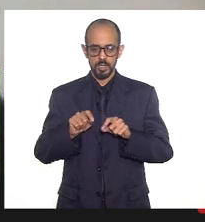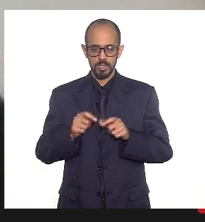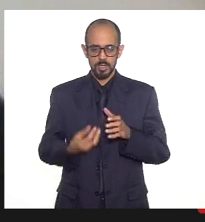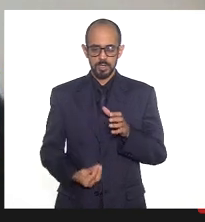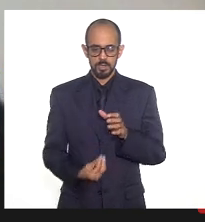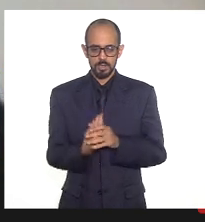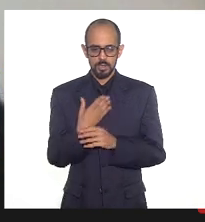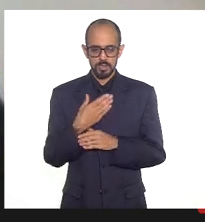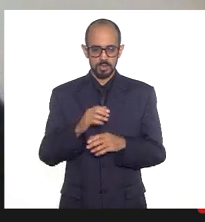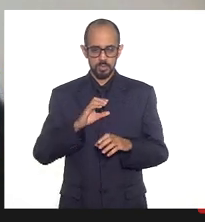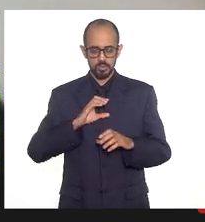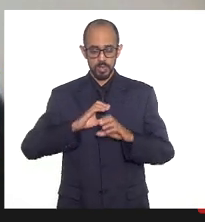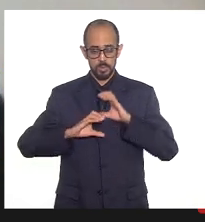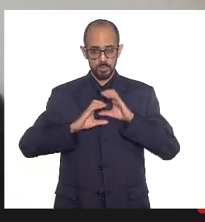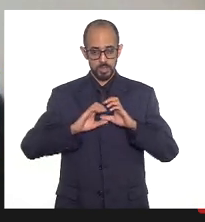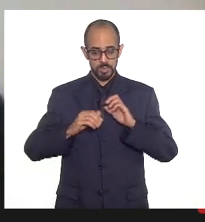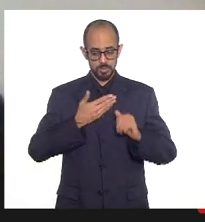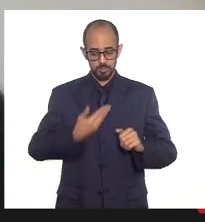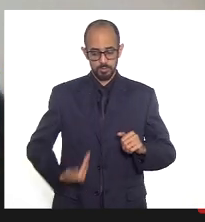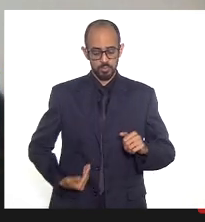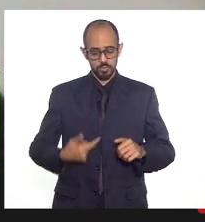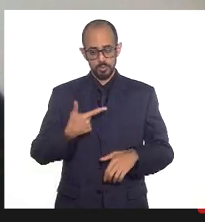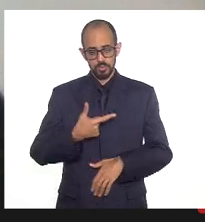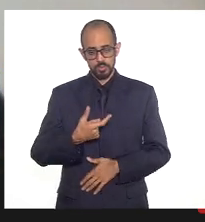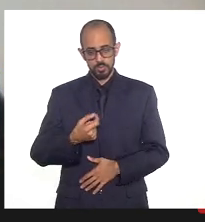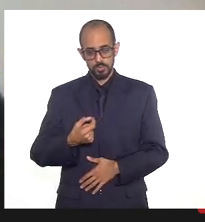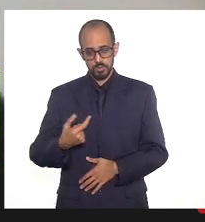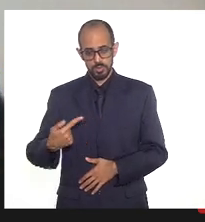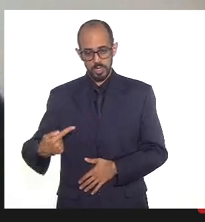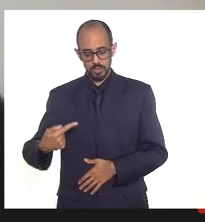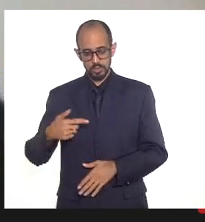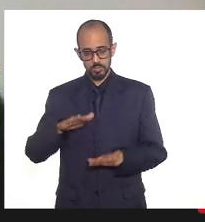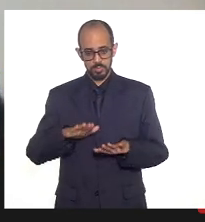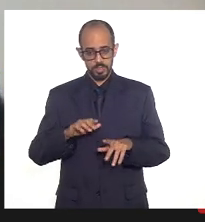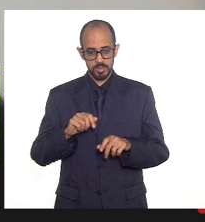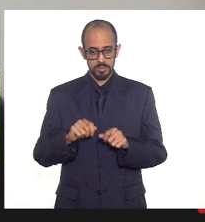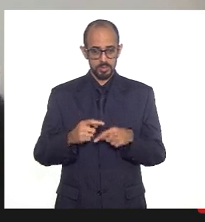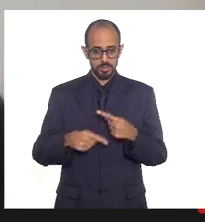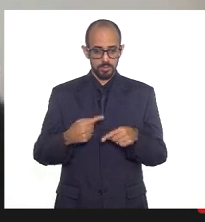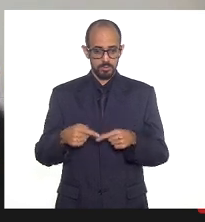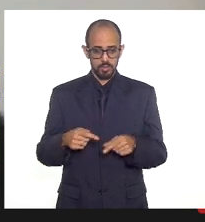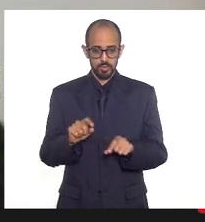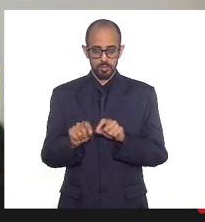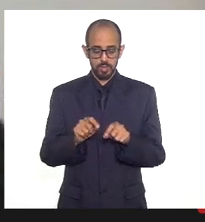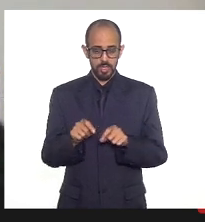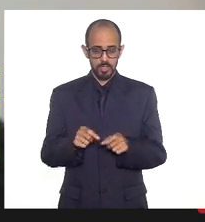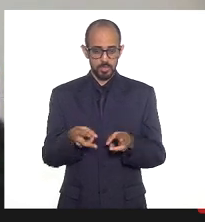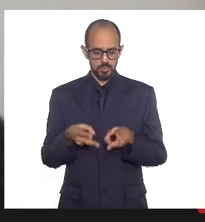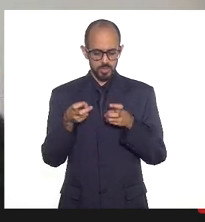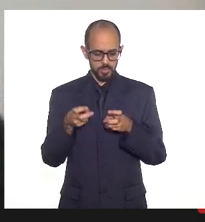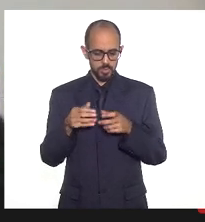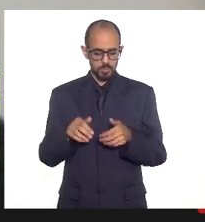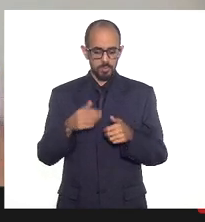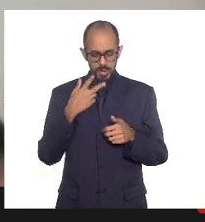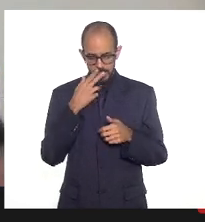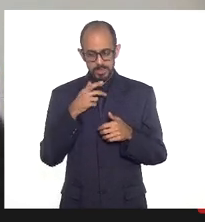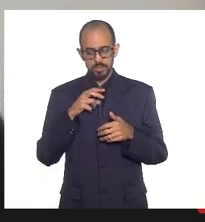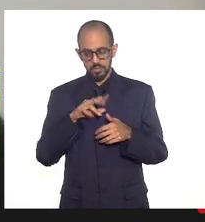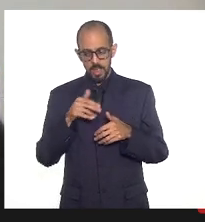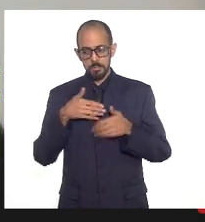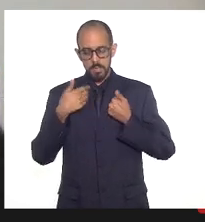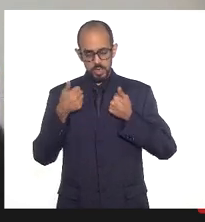da comunicação pública da EBC, em 2007, e parecia que a coisa ia deslanchar, ia melhorar, o projeto